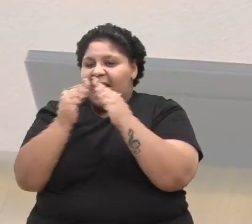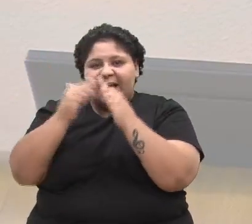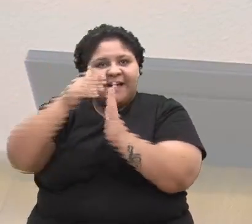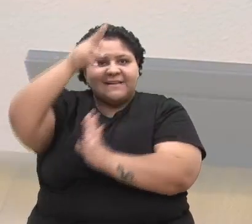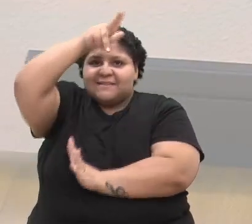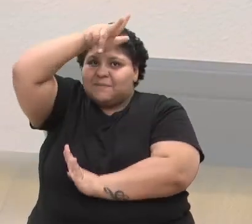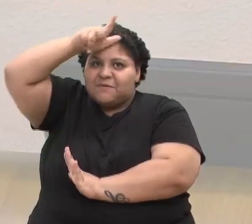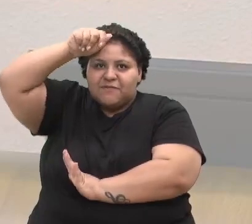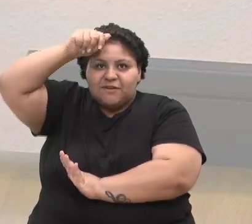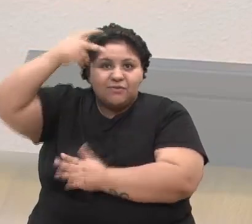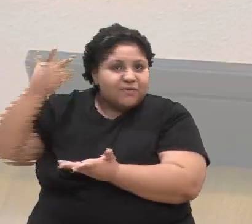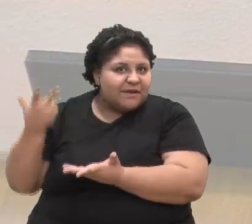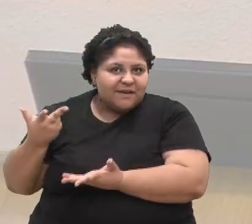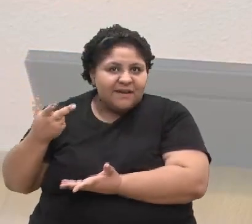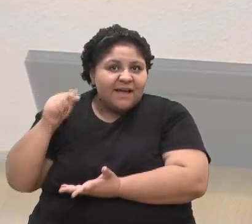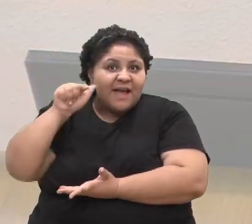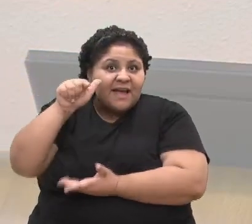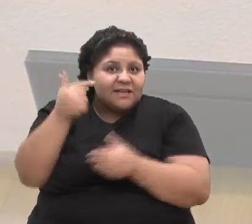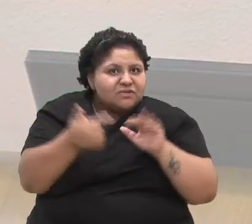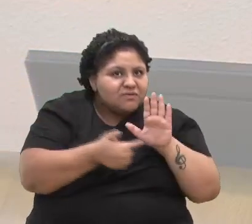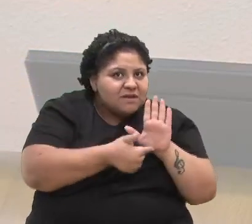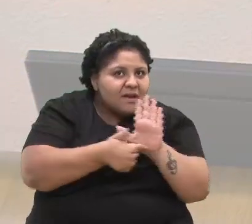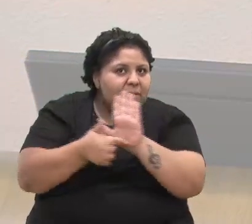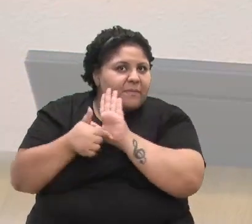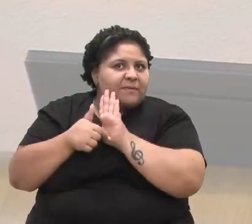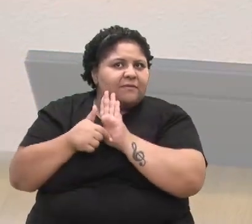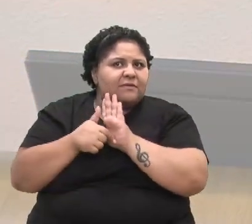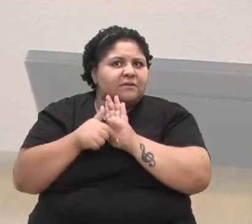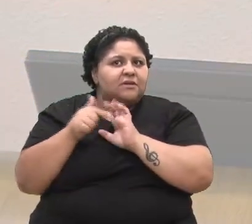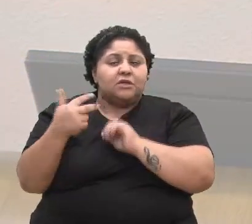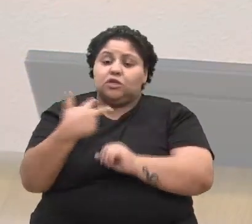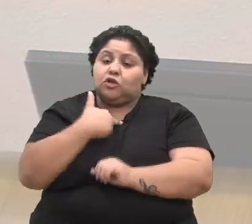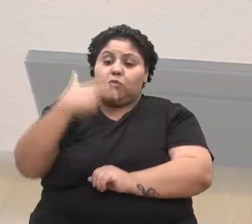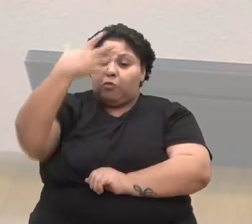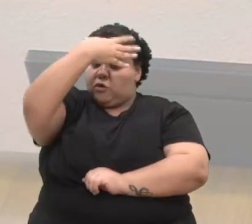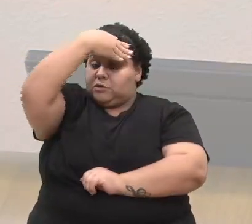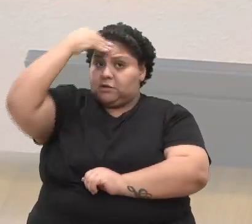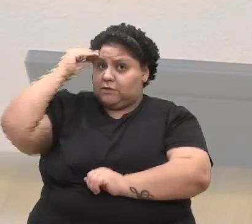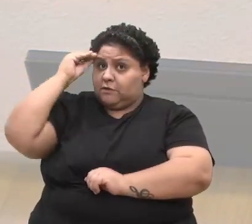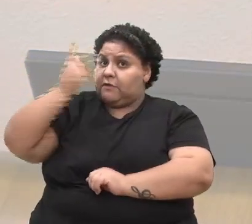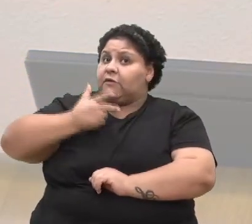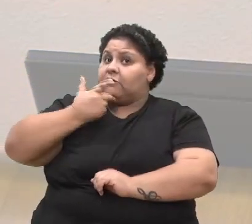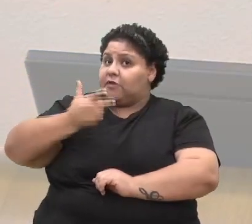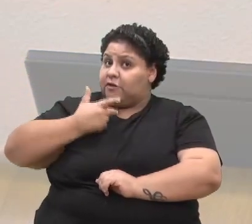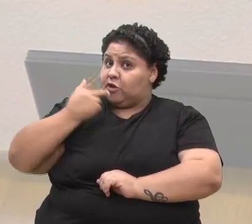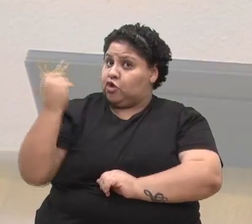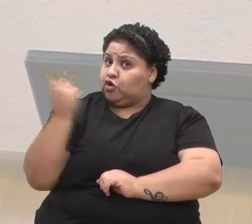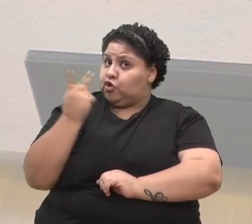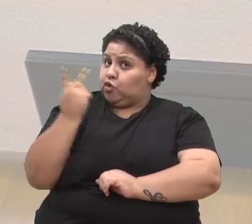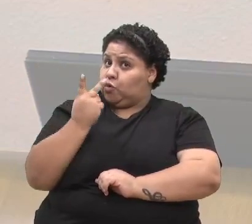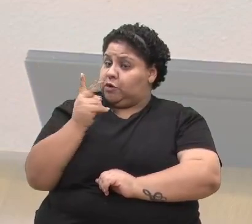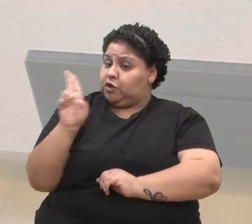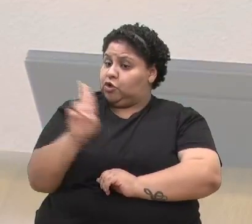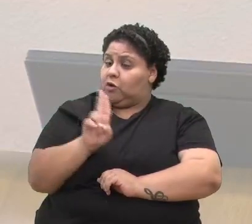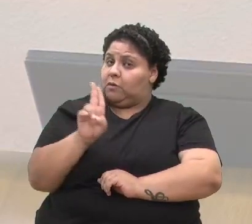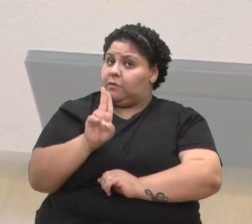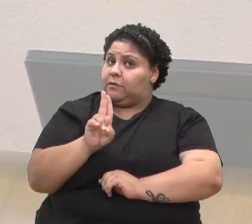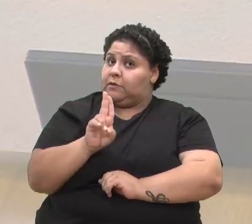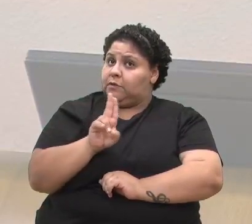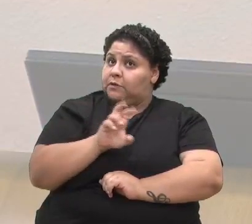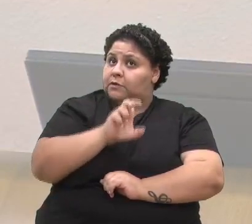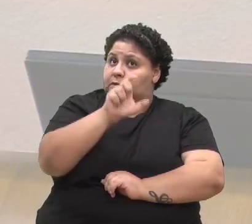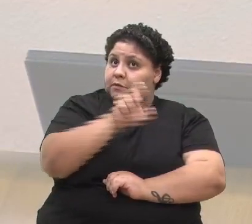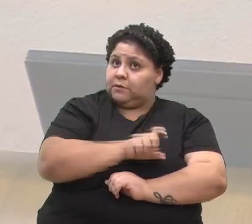prefeitura. É isso que eu apresentei. E o senhor não pode esquecer que o senhor acabou de falar em dois nomes aqui,